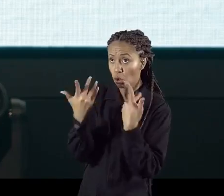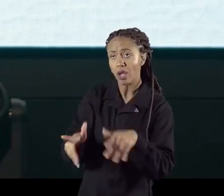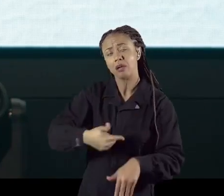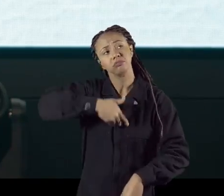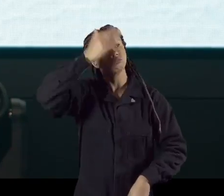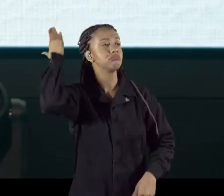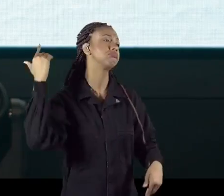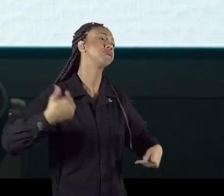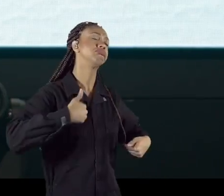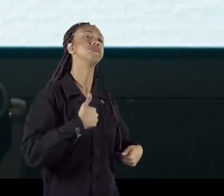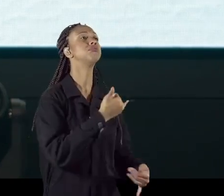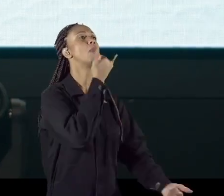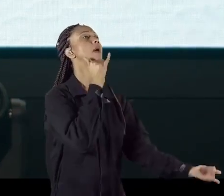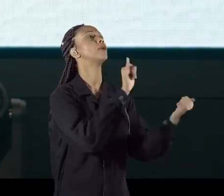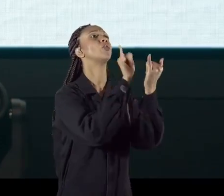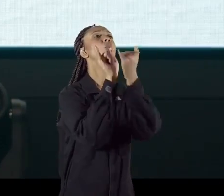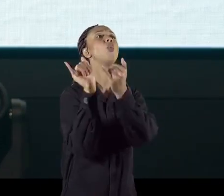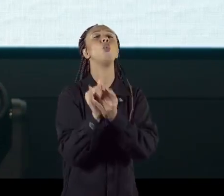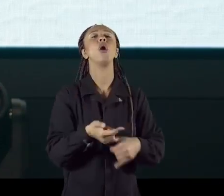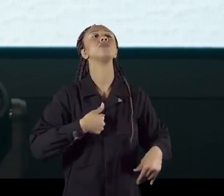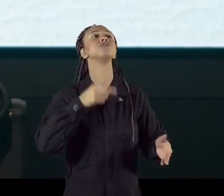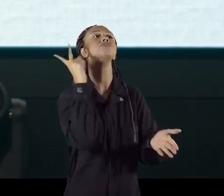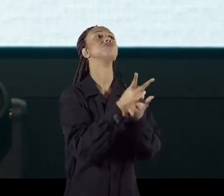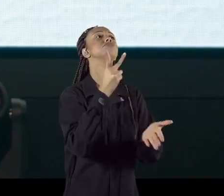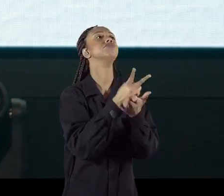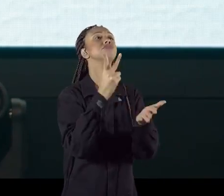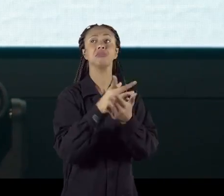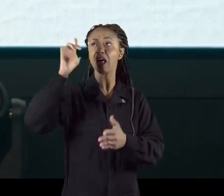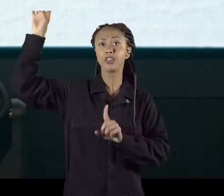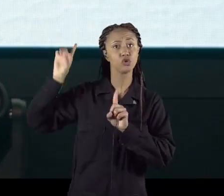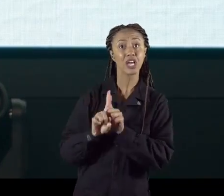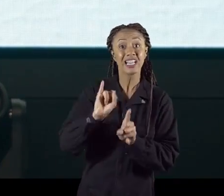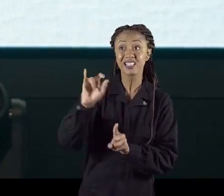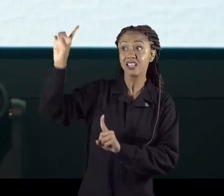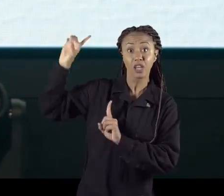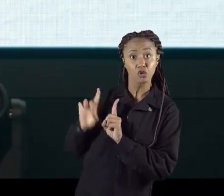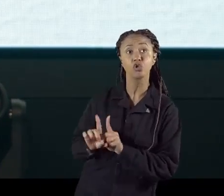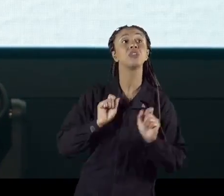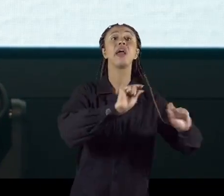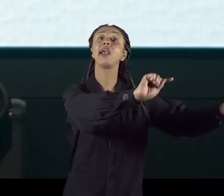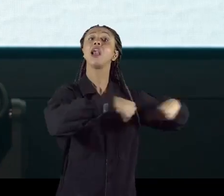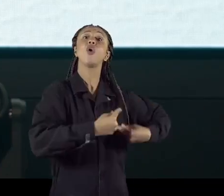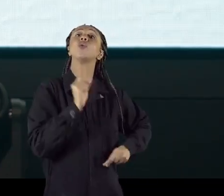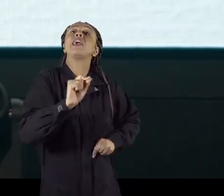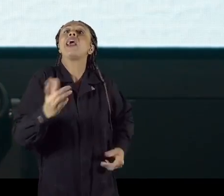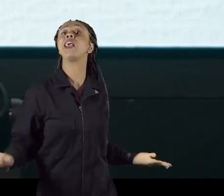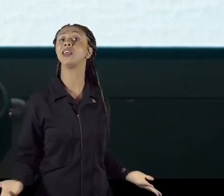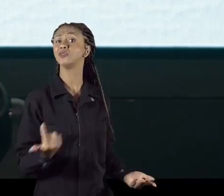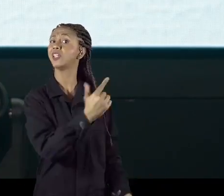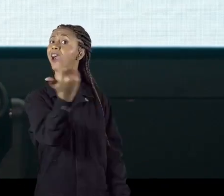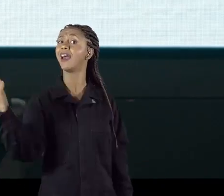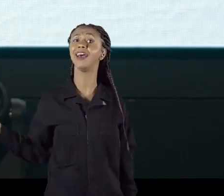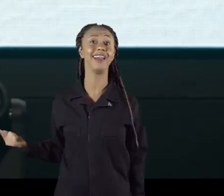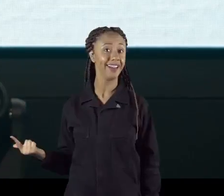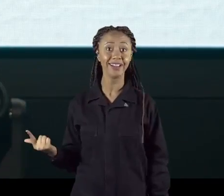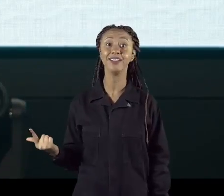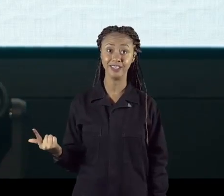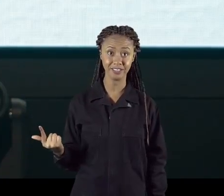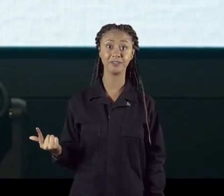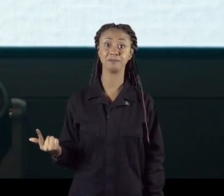Dani se tem quem perdoou eu vou para Jaque que Deus é comigo Se Deus é por nós quem será contra nós